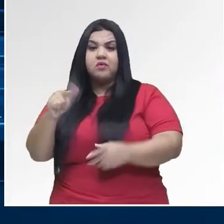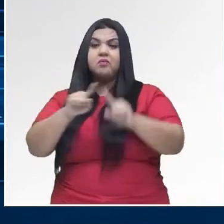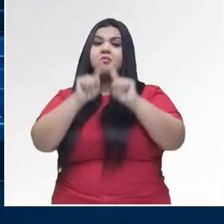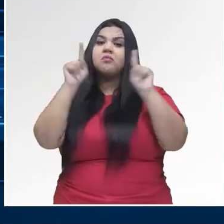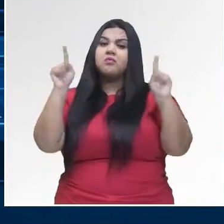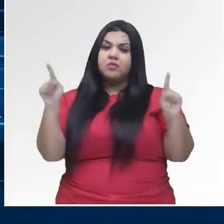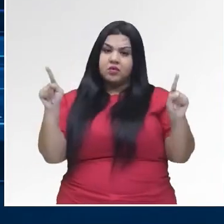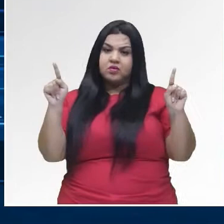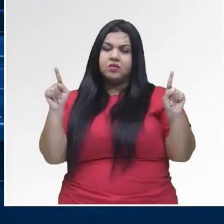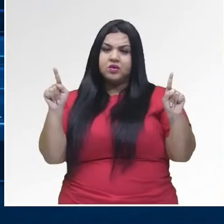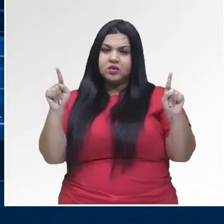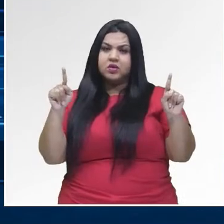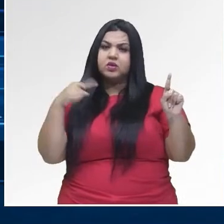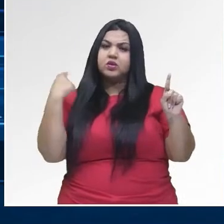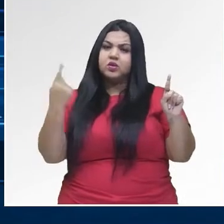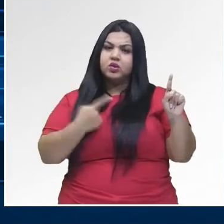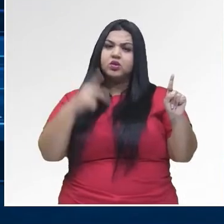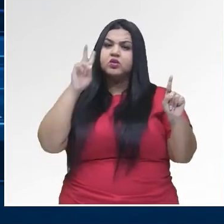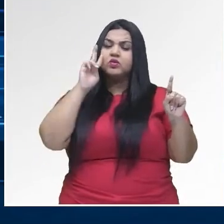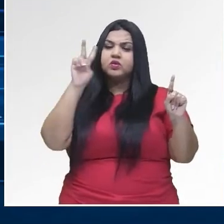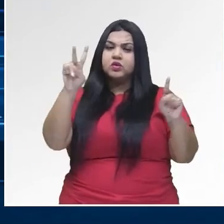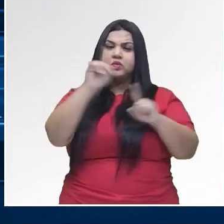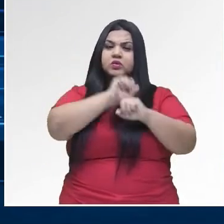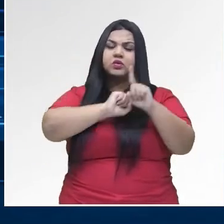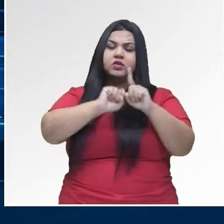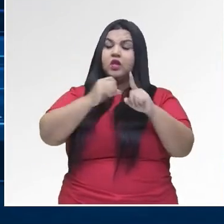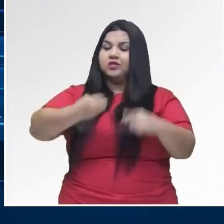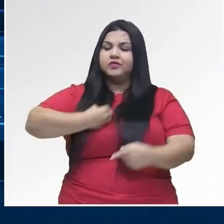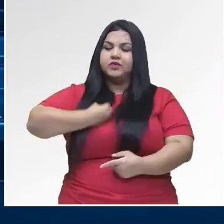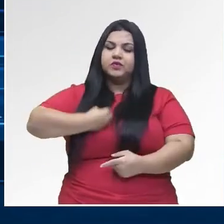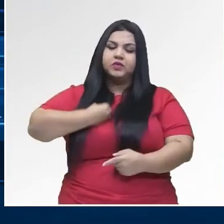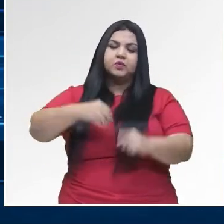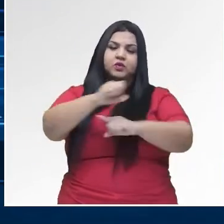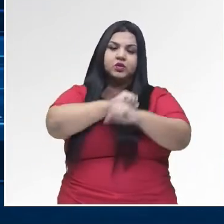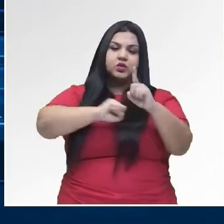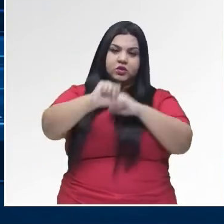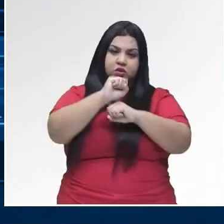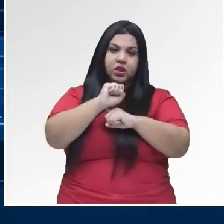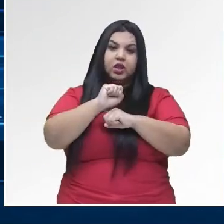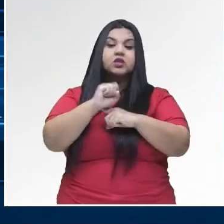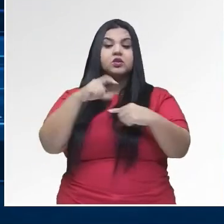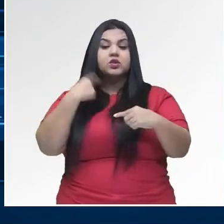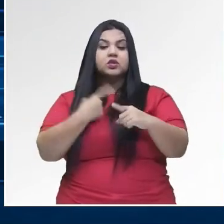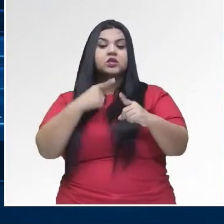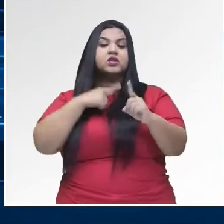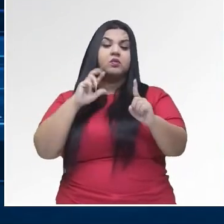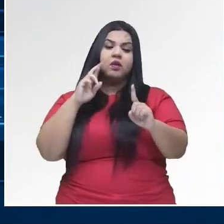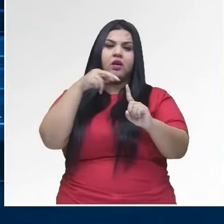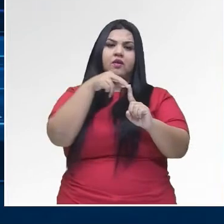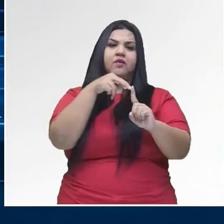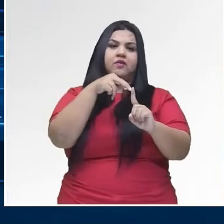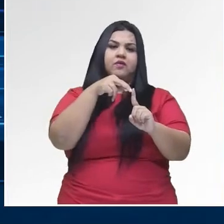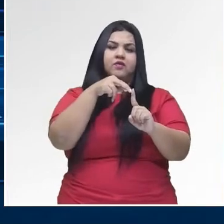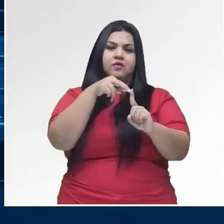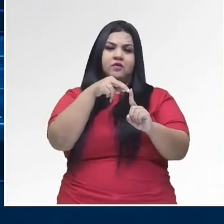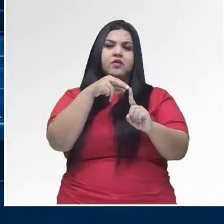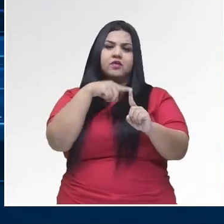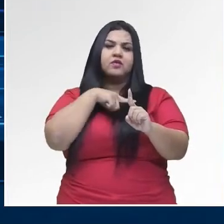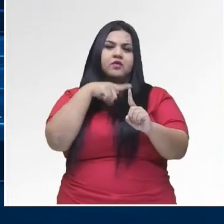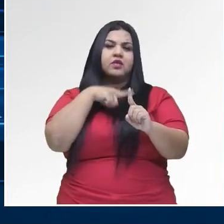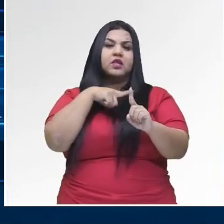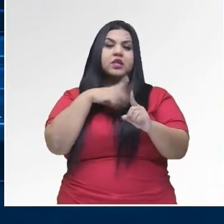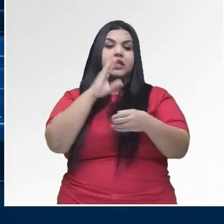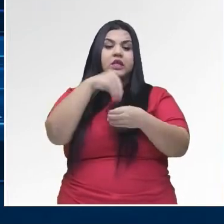Mas nós vivemos numa sociedade onde nós temos uma referência. Não é isso? Então nós estamos dentro